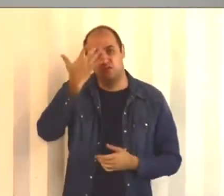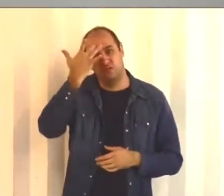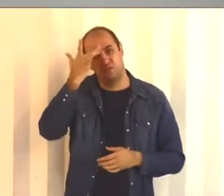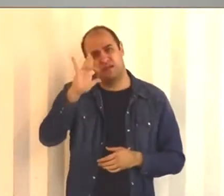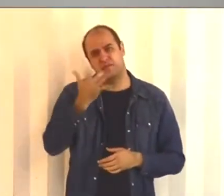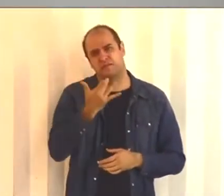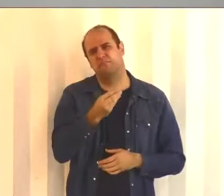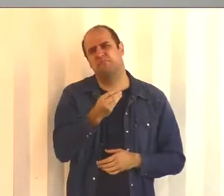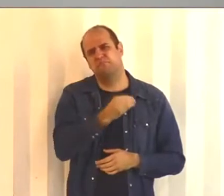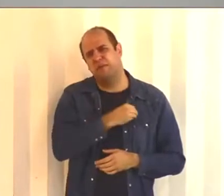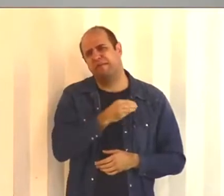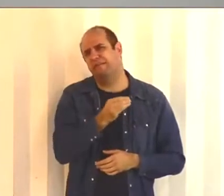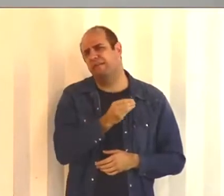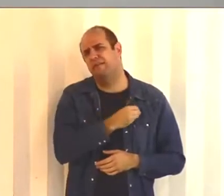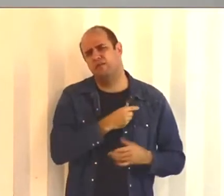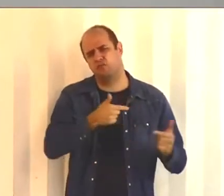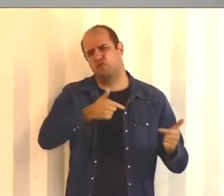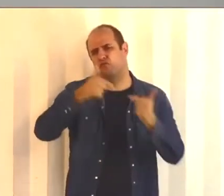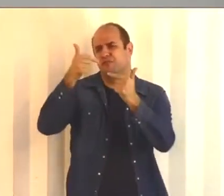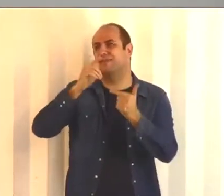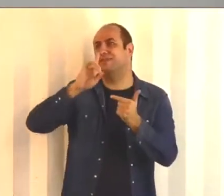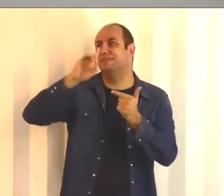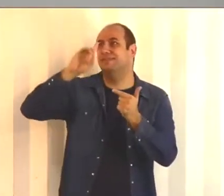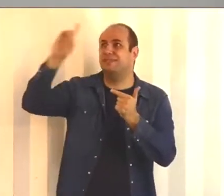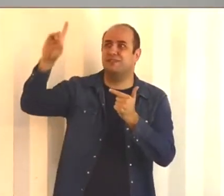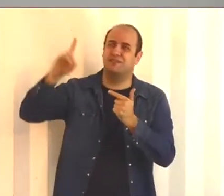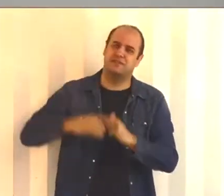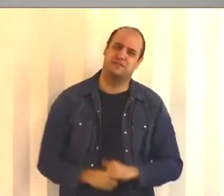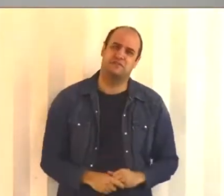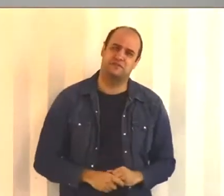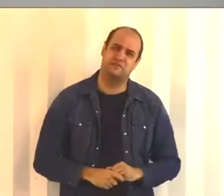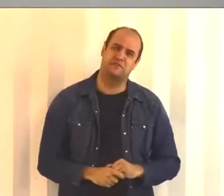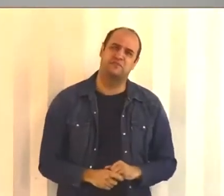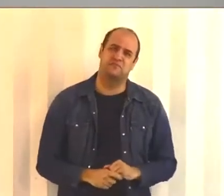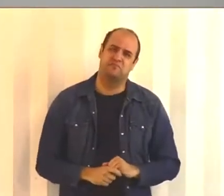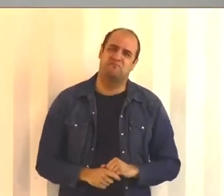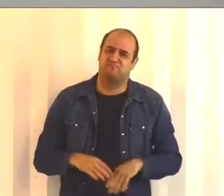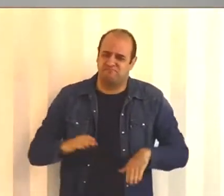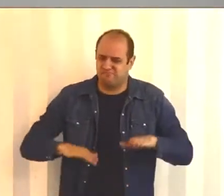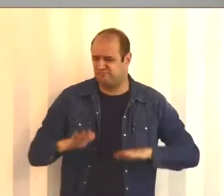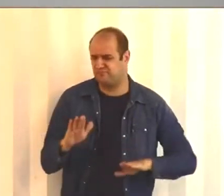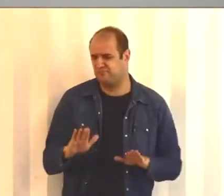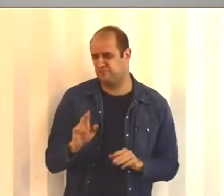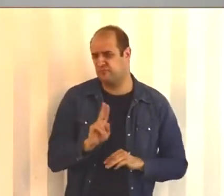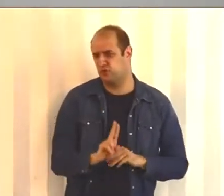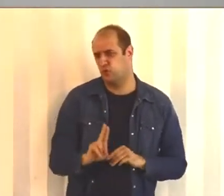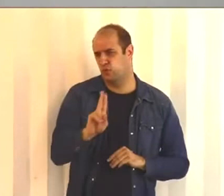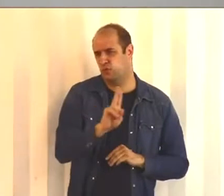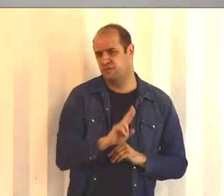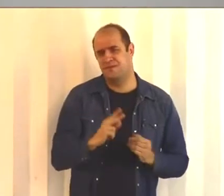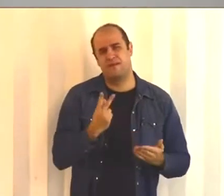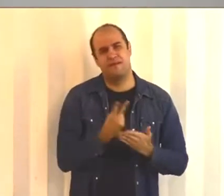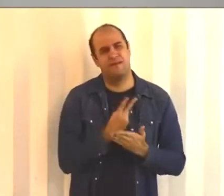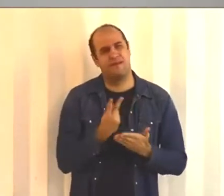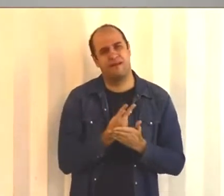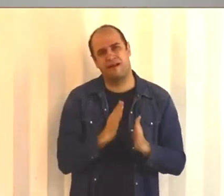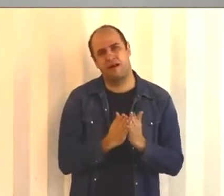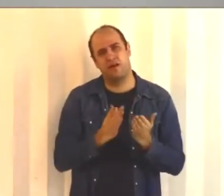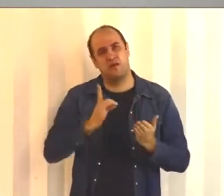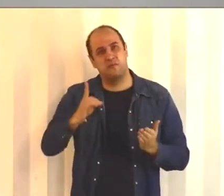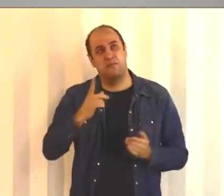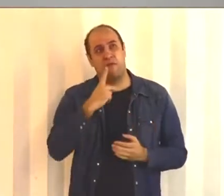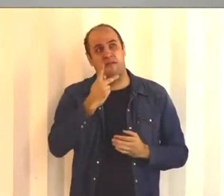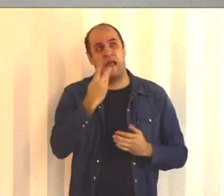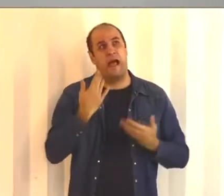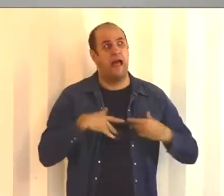estão pecando duramente contra o Senhor. E às vezes até fazem usos equivocados de textos bíblicos para dizer: